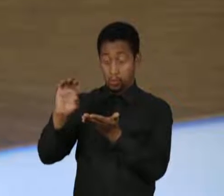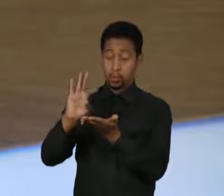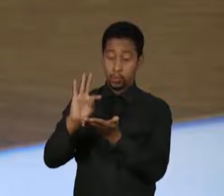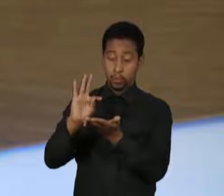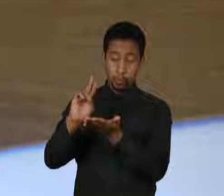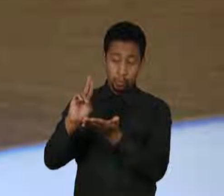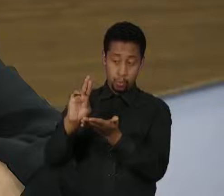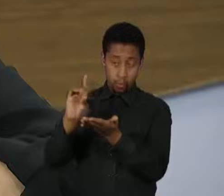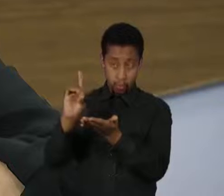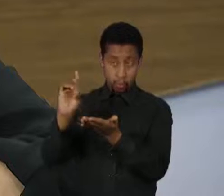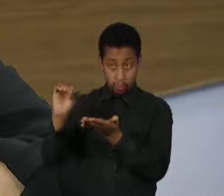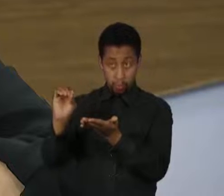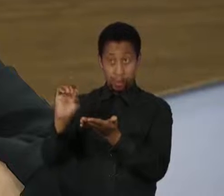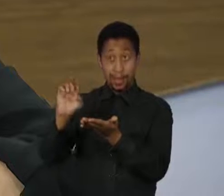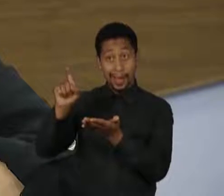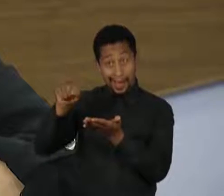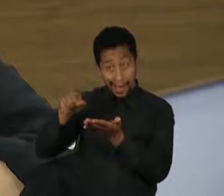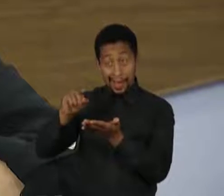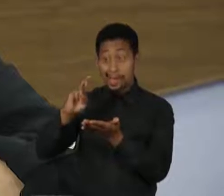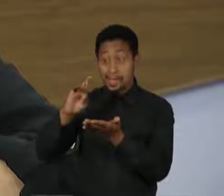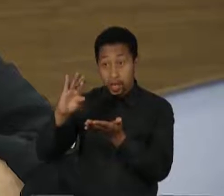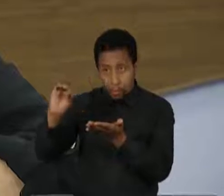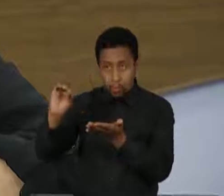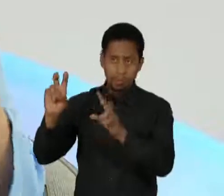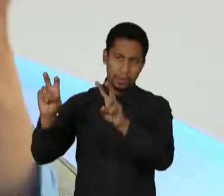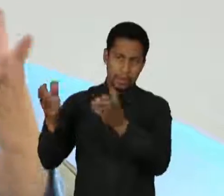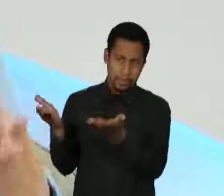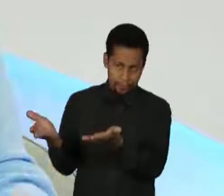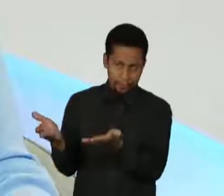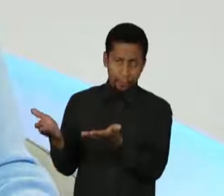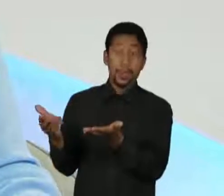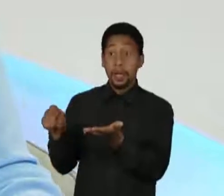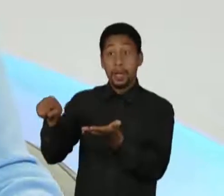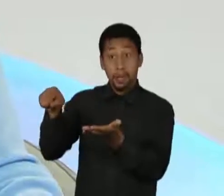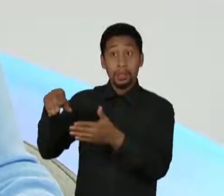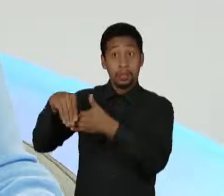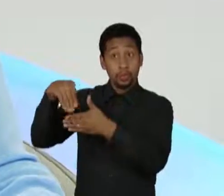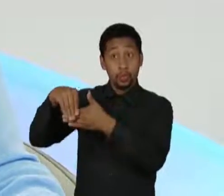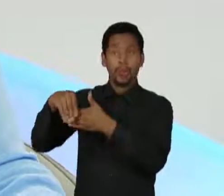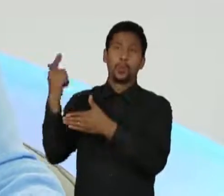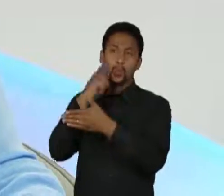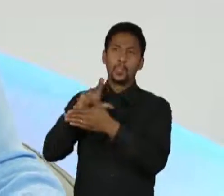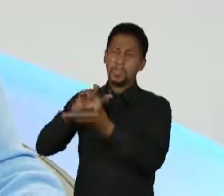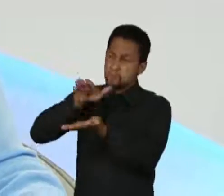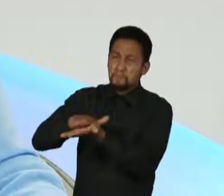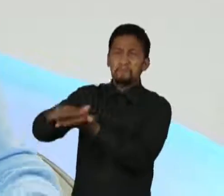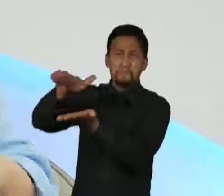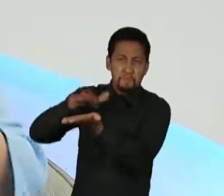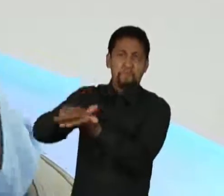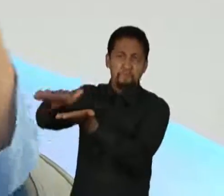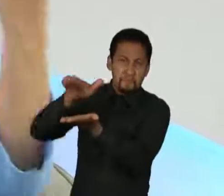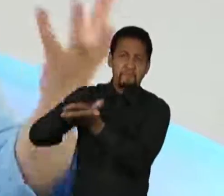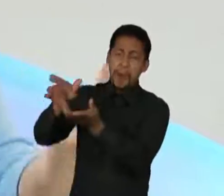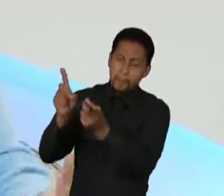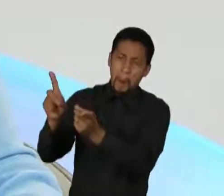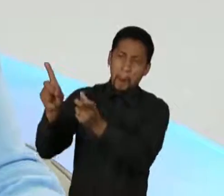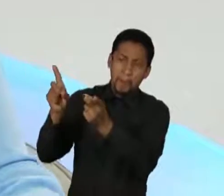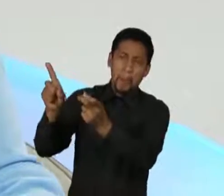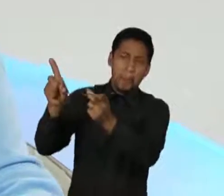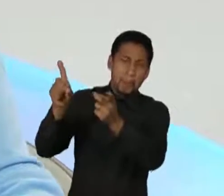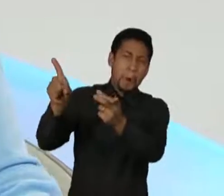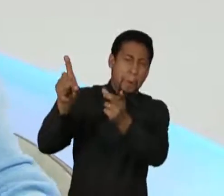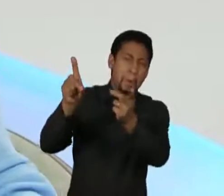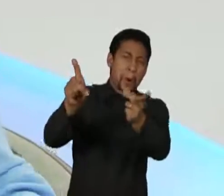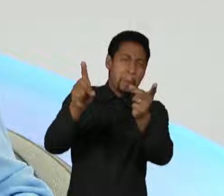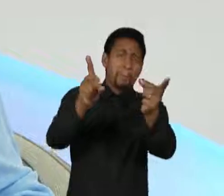de distribuição ela ela conseguiu atender e o livro realmente é ganhou